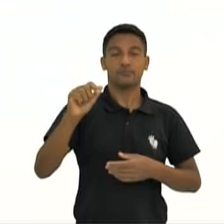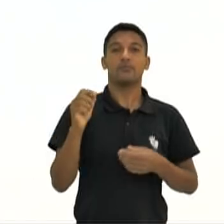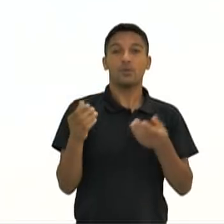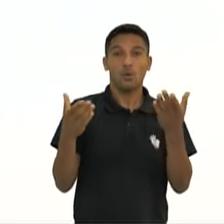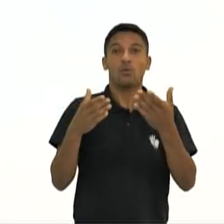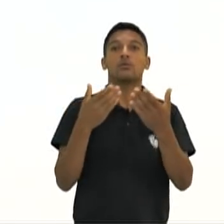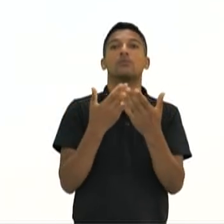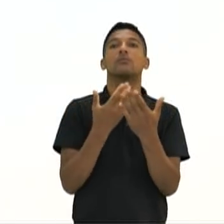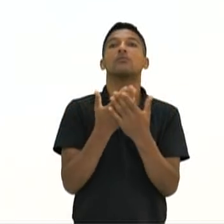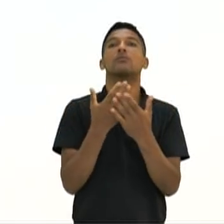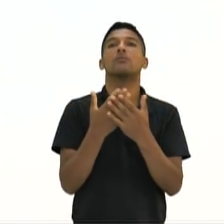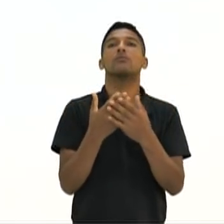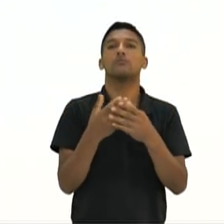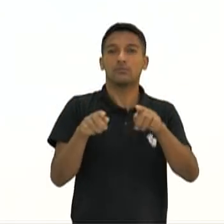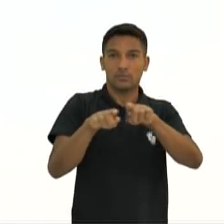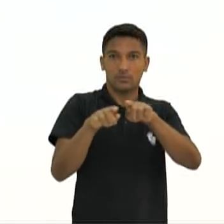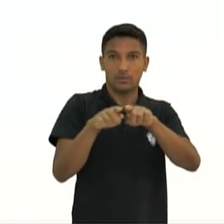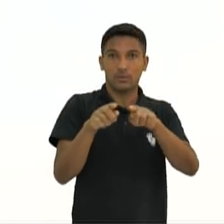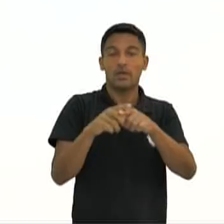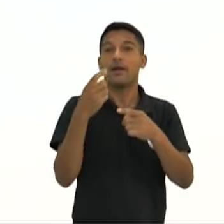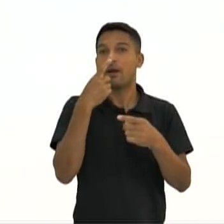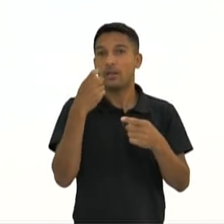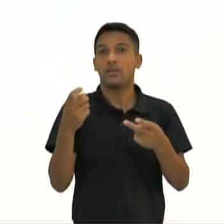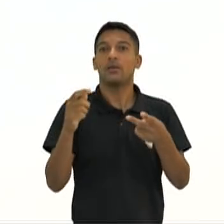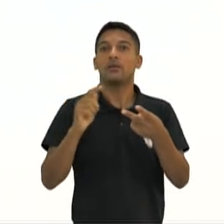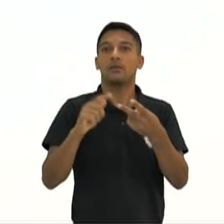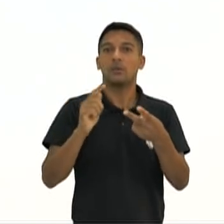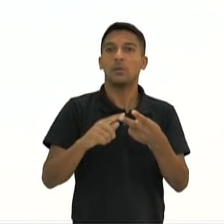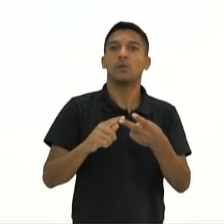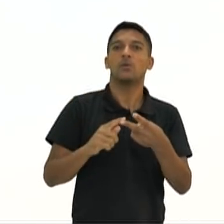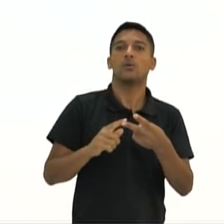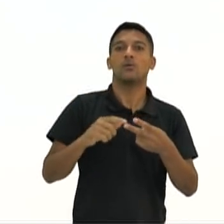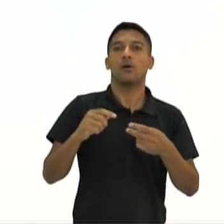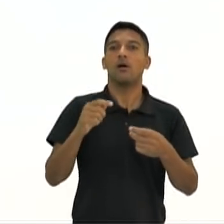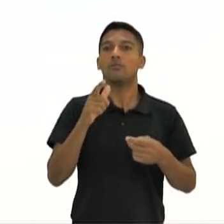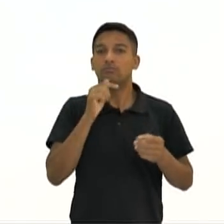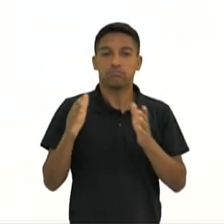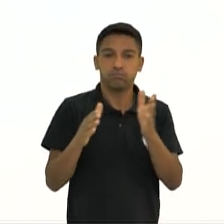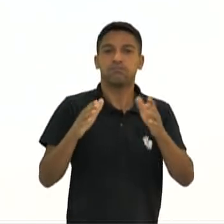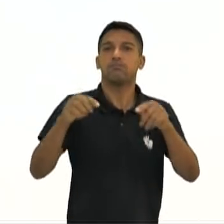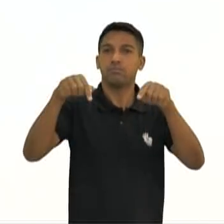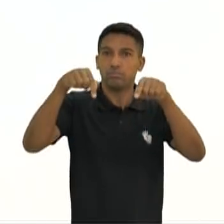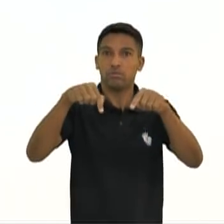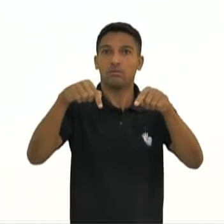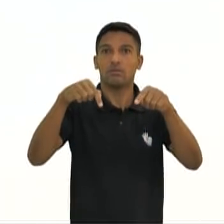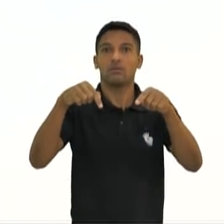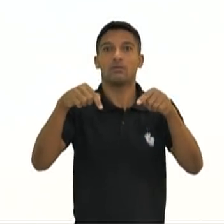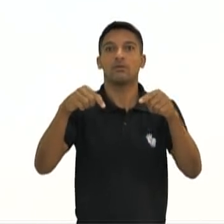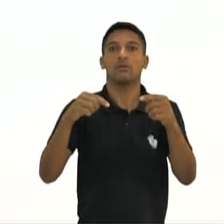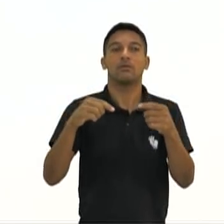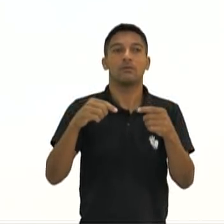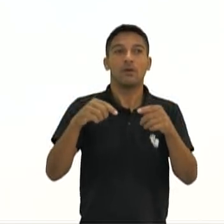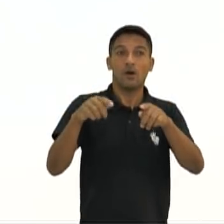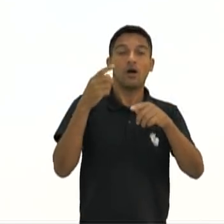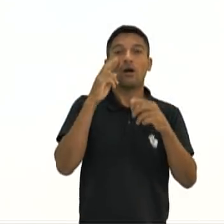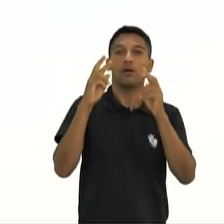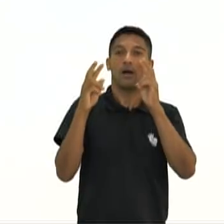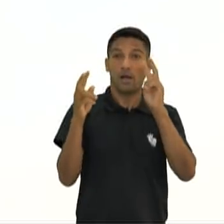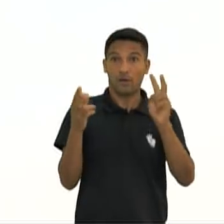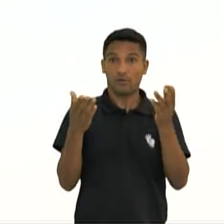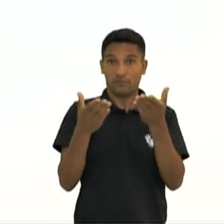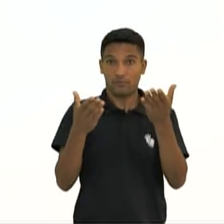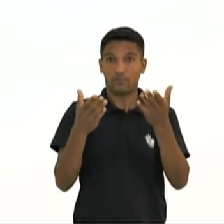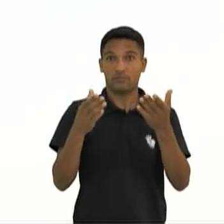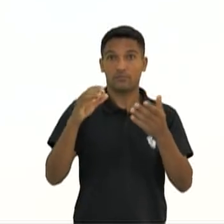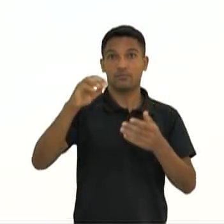atmosférica. Novamente aquele mapinha para revisar, então novamente a perspectiva do posicionamento do continente